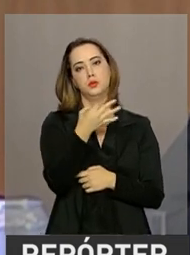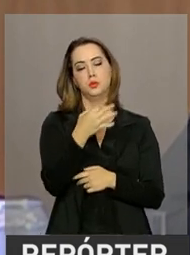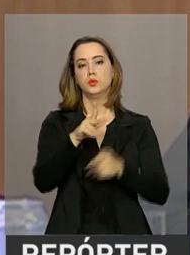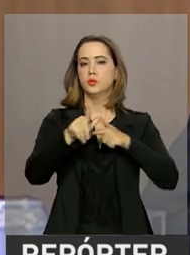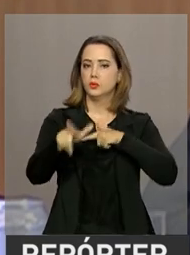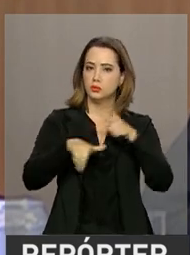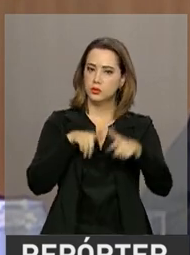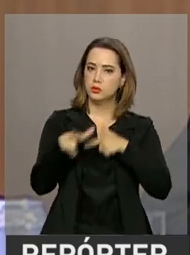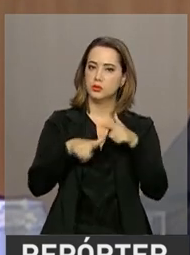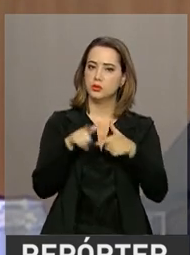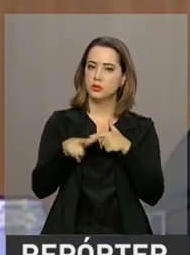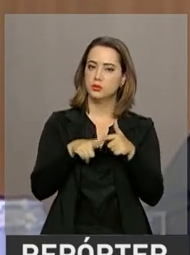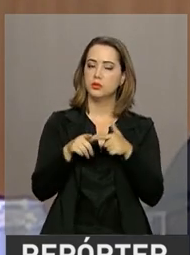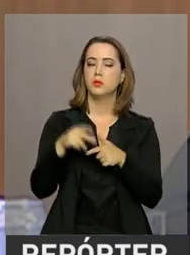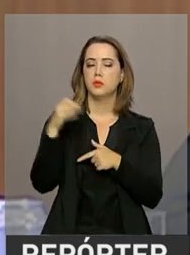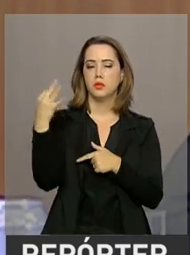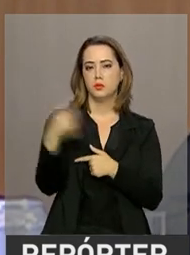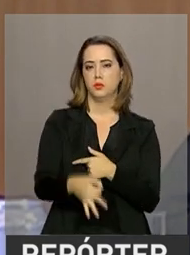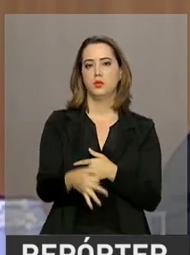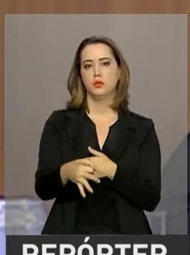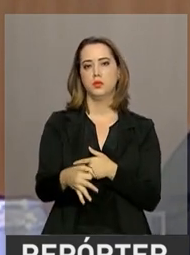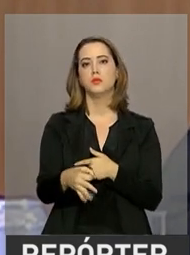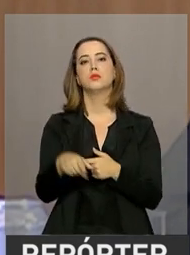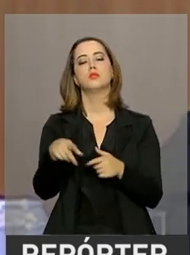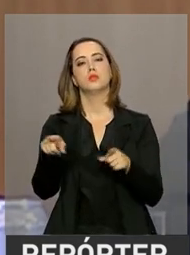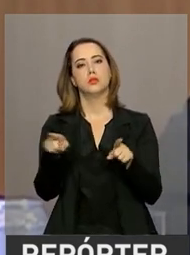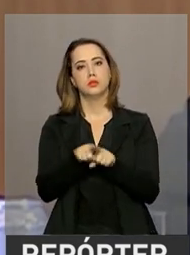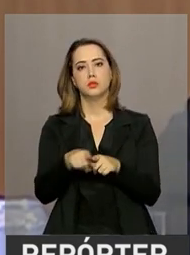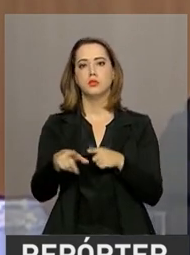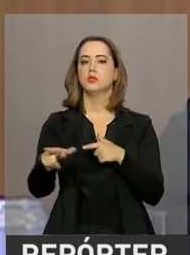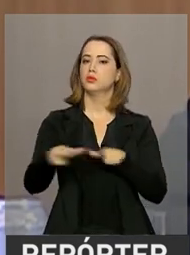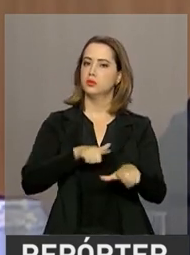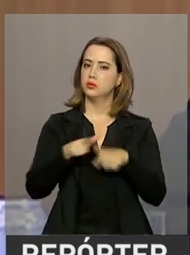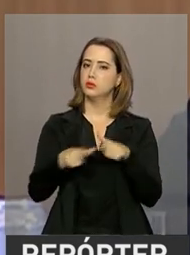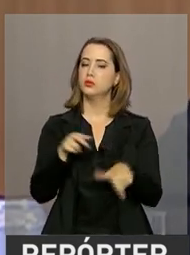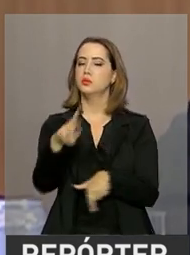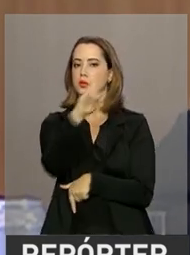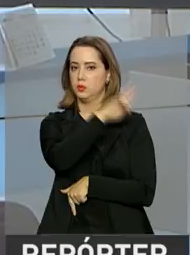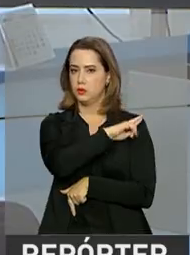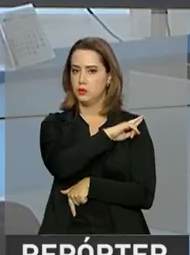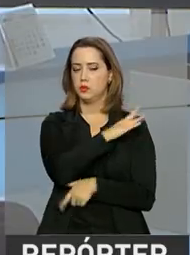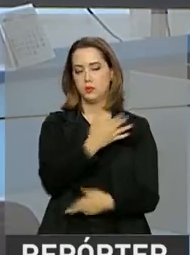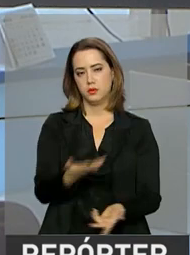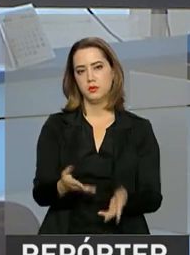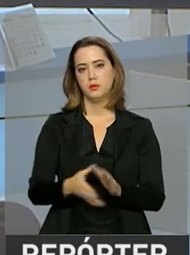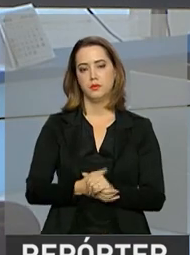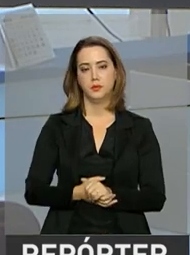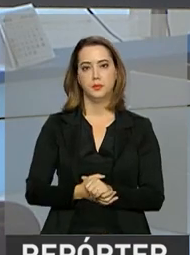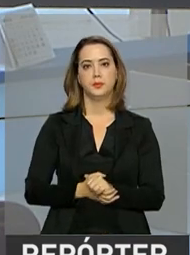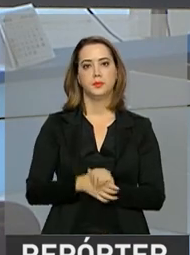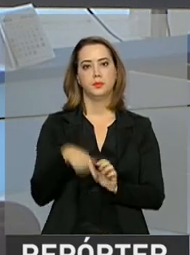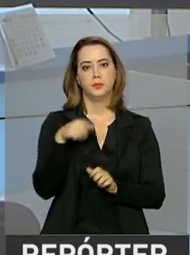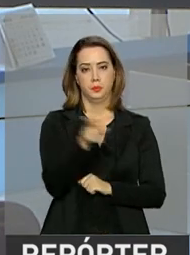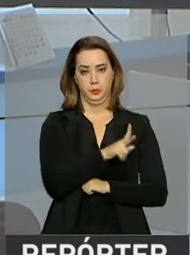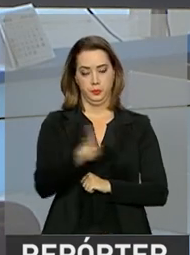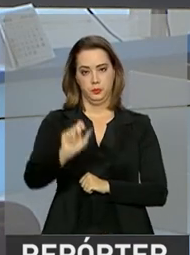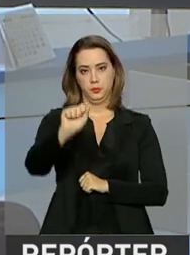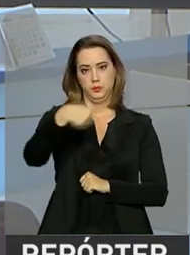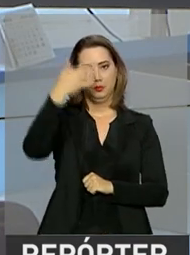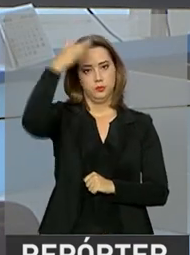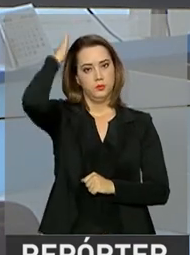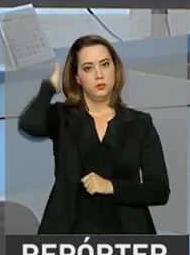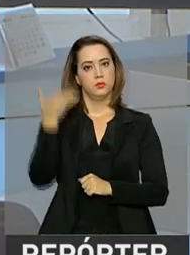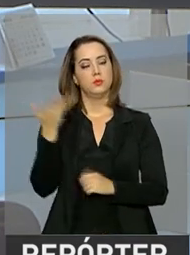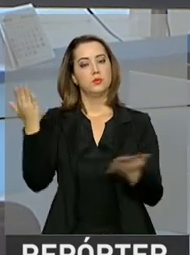que ter as condições necessárias e que seja feito de forma responsável e o presidente em exercício Michel